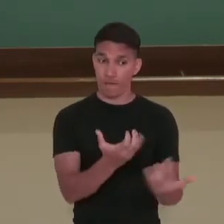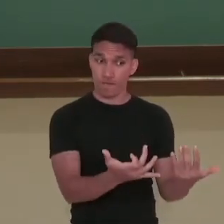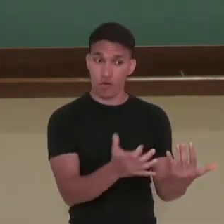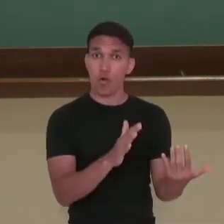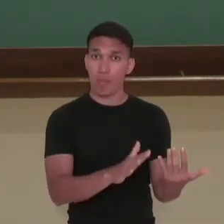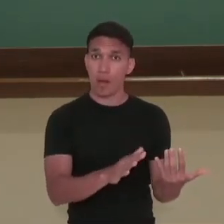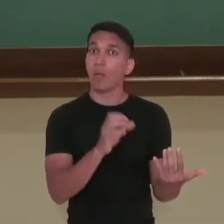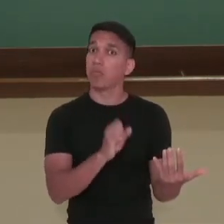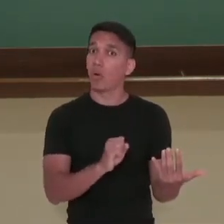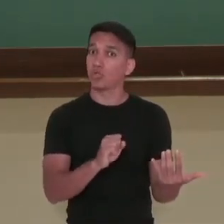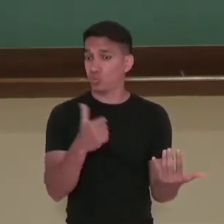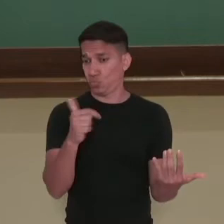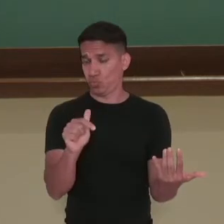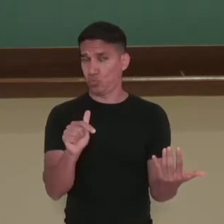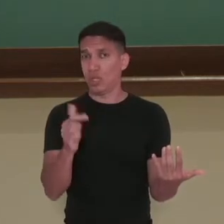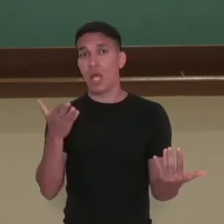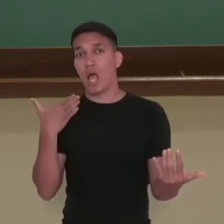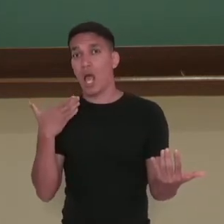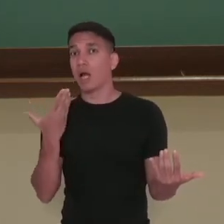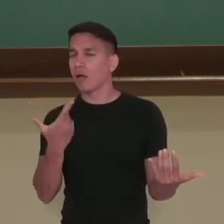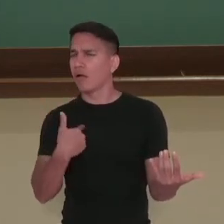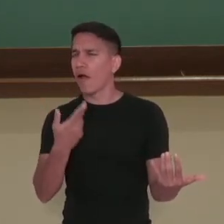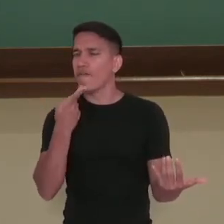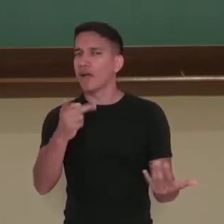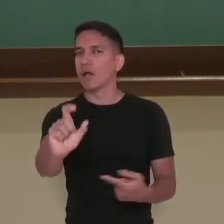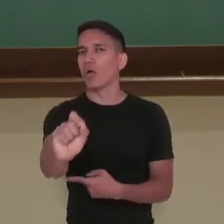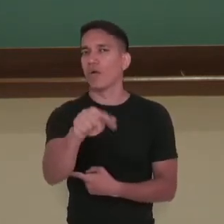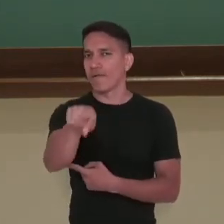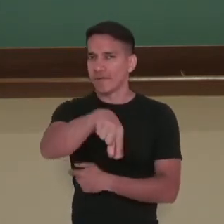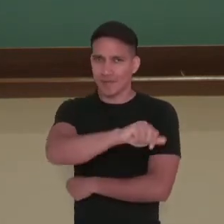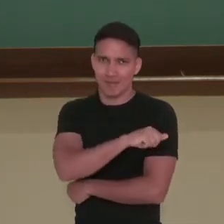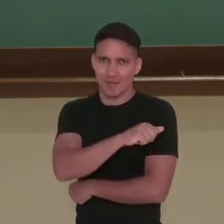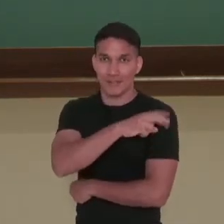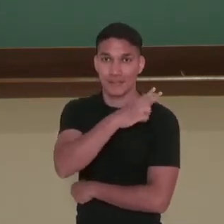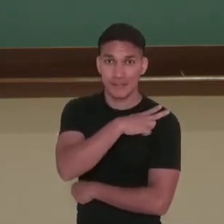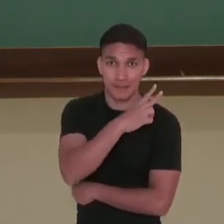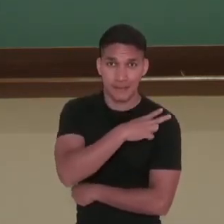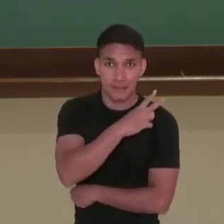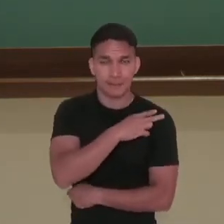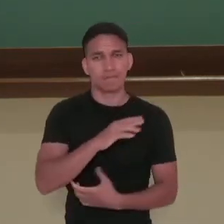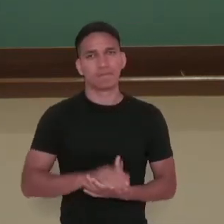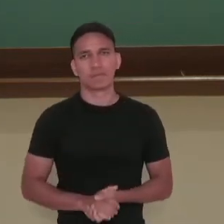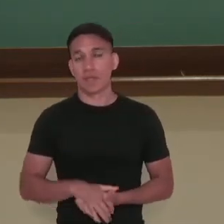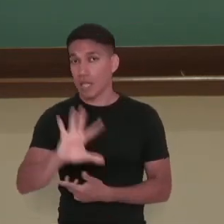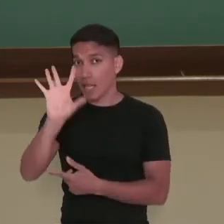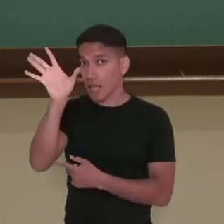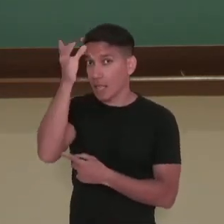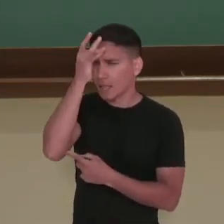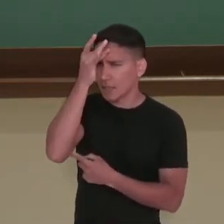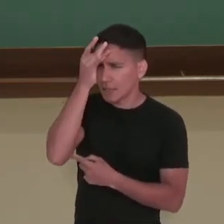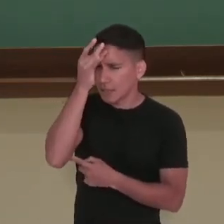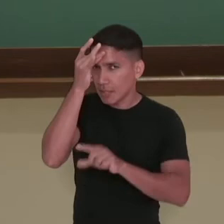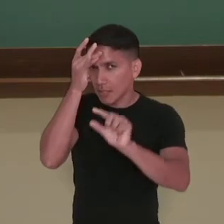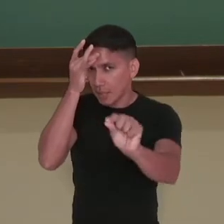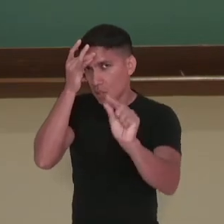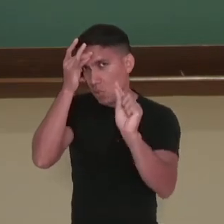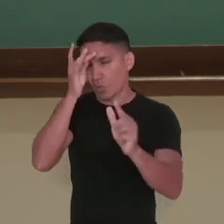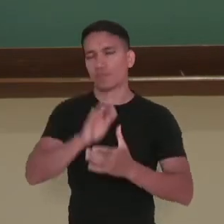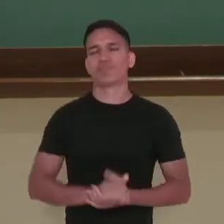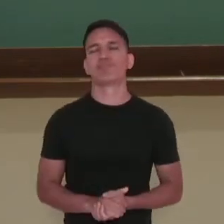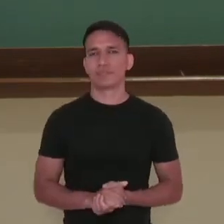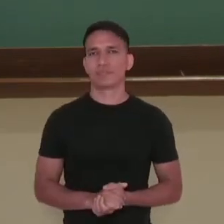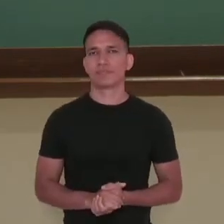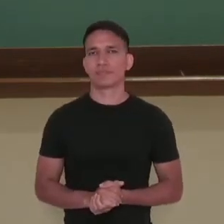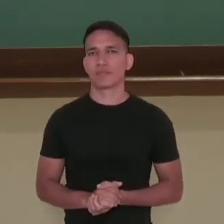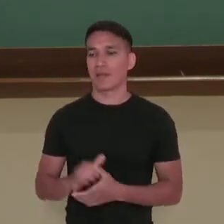não ter calor. Cara, vou adiantar para você, você é aluno da segunda série, guarde isso no seu coração.